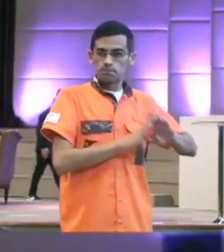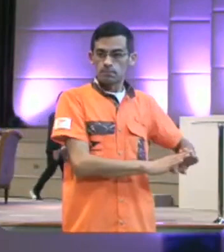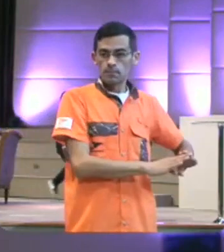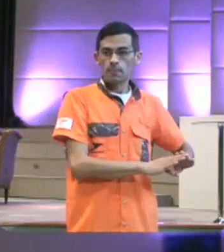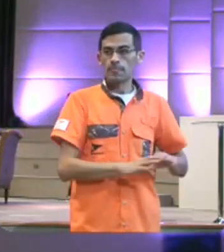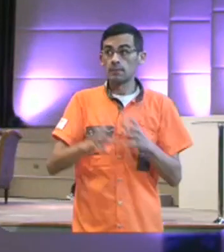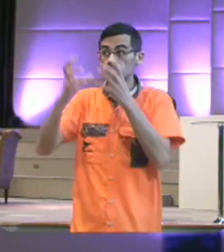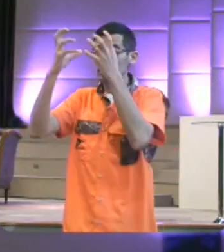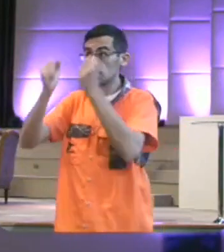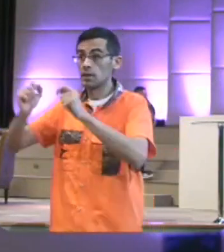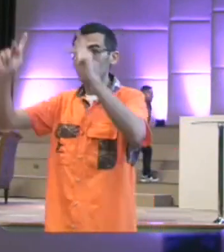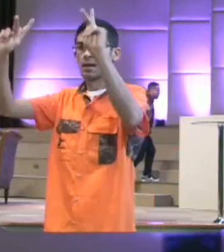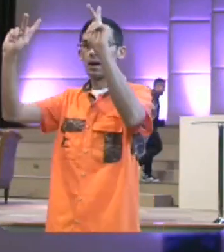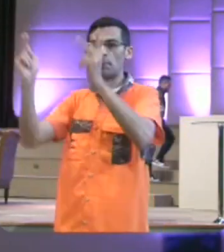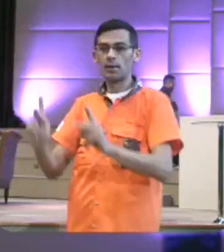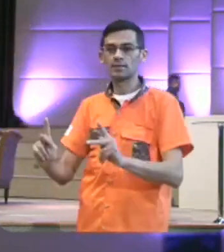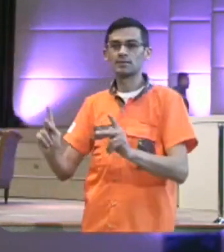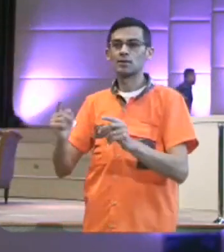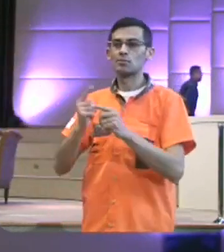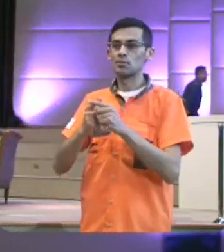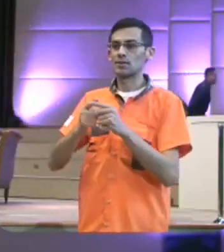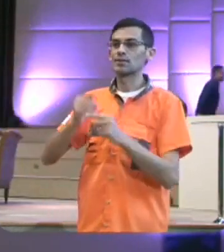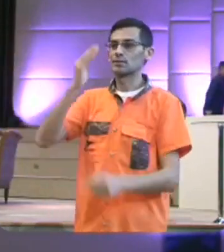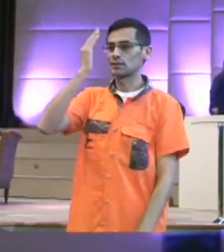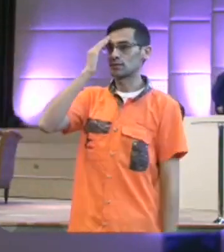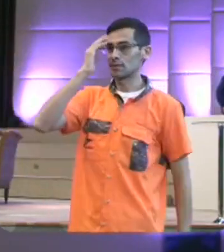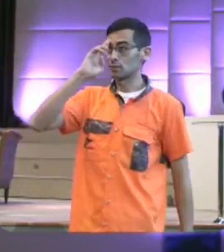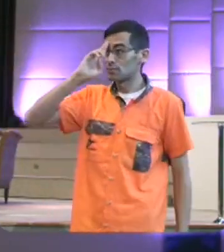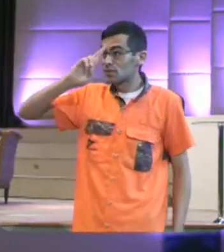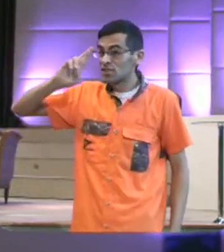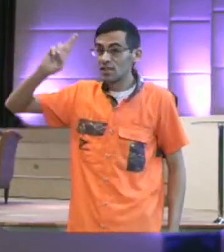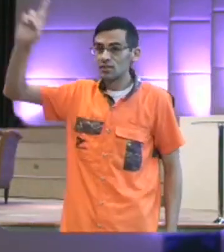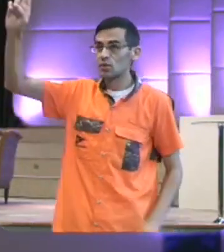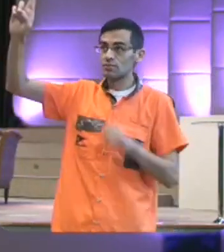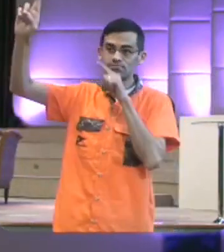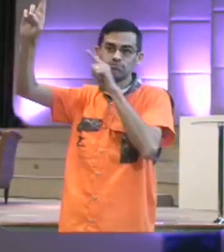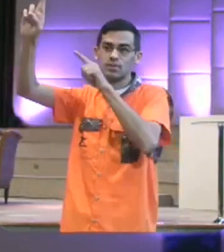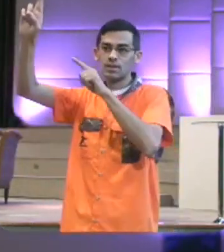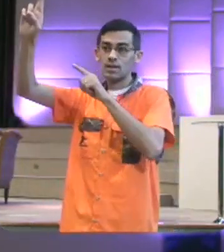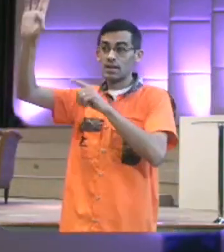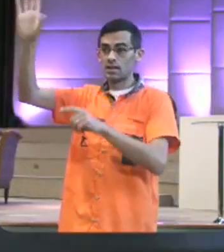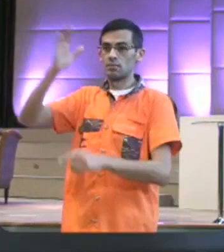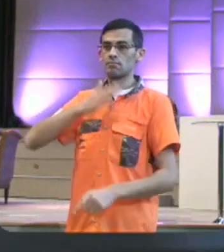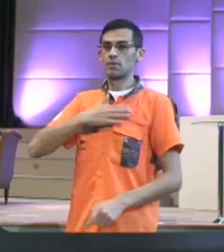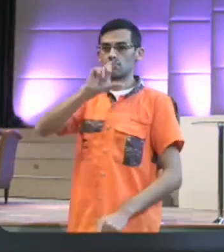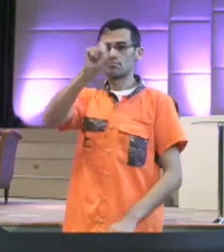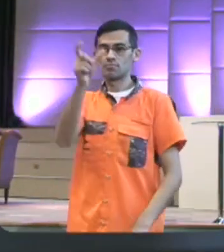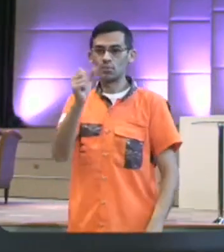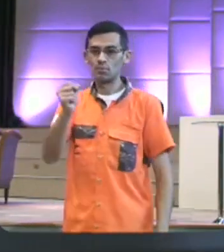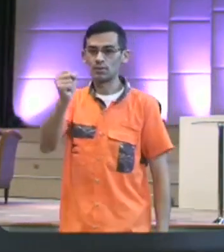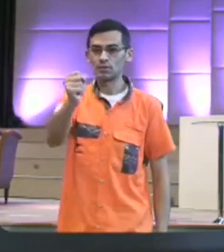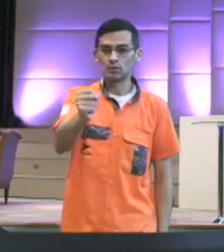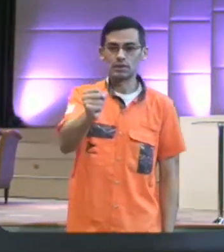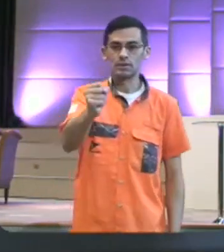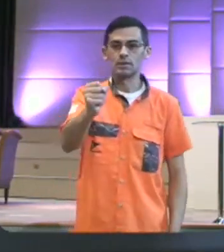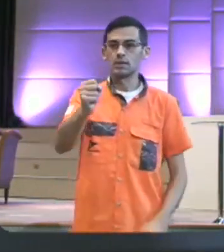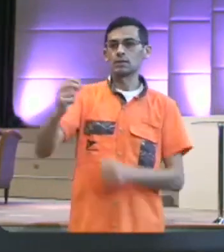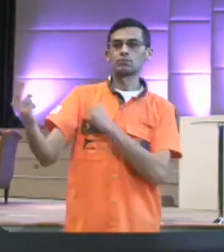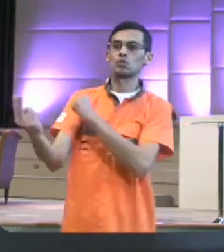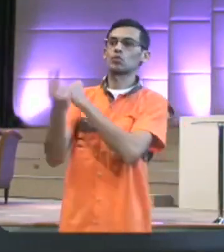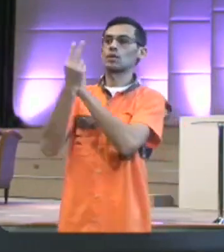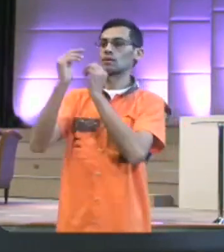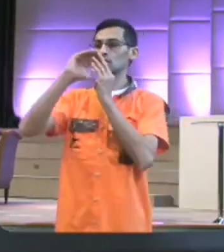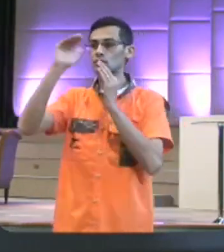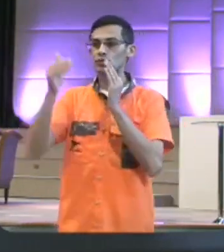paz é porque eu tenho o meu Senhor. E se o Senhor é o meu pastor, nada me